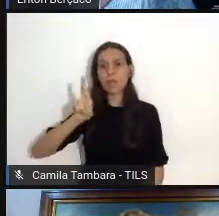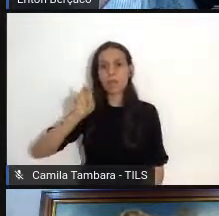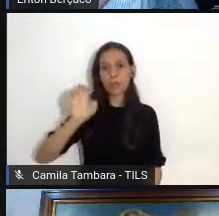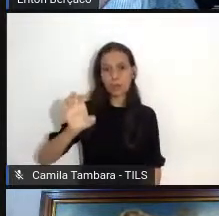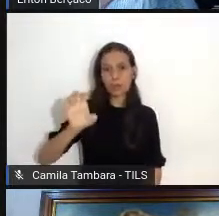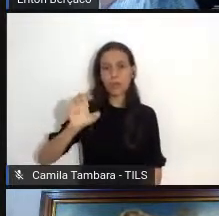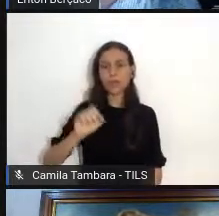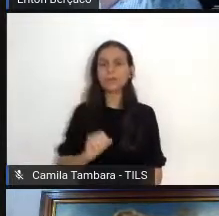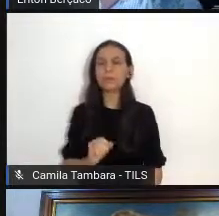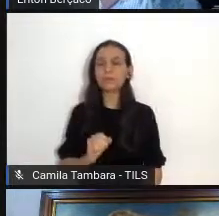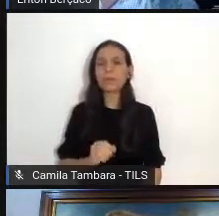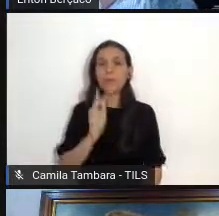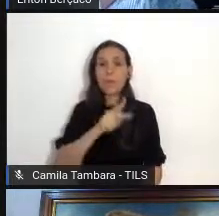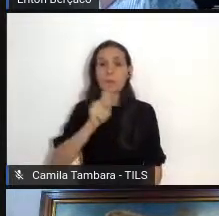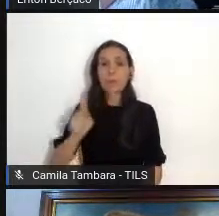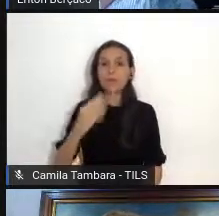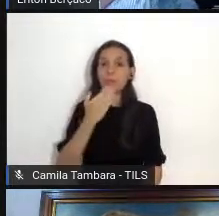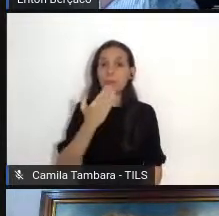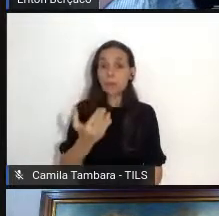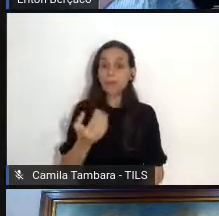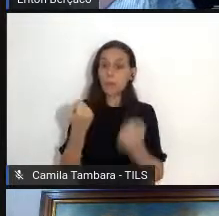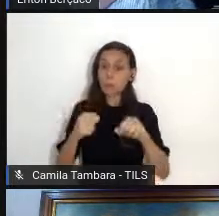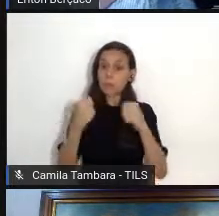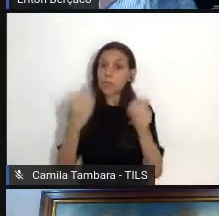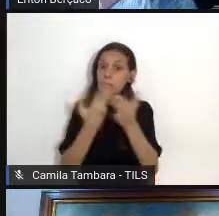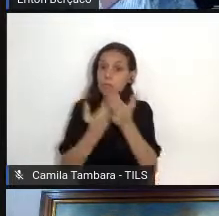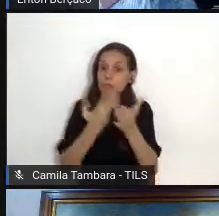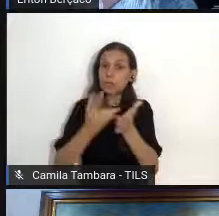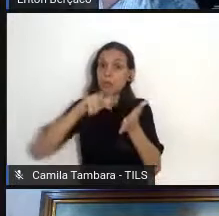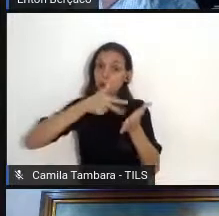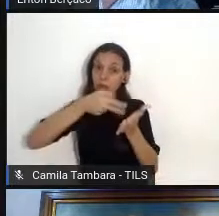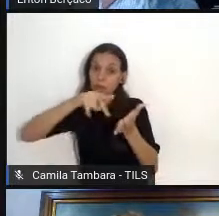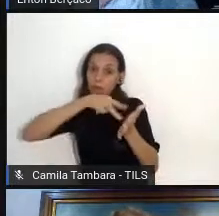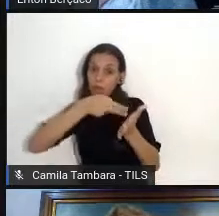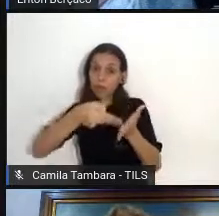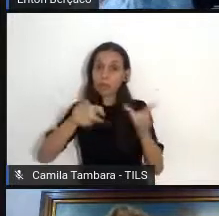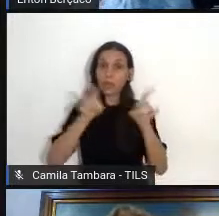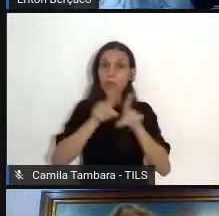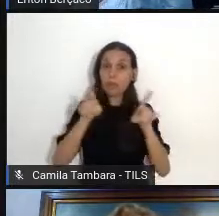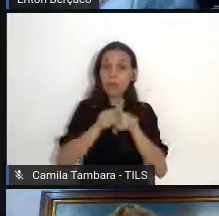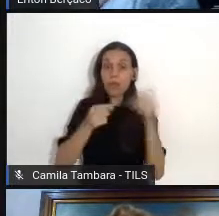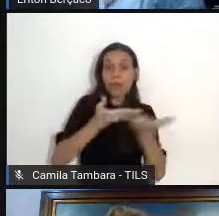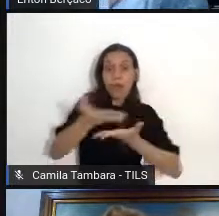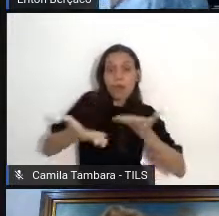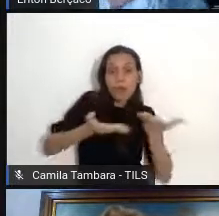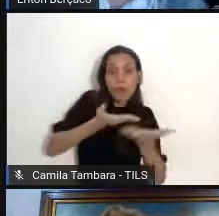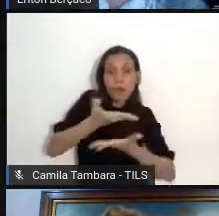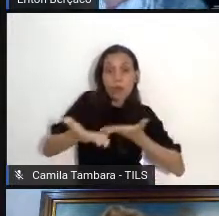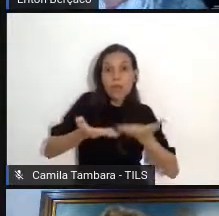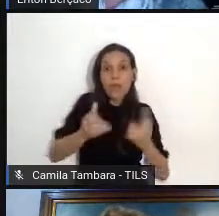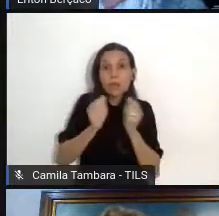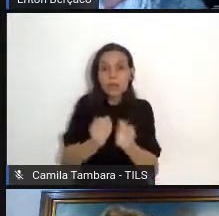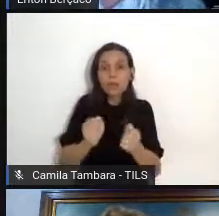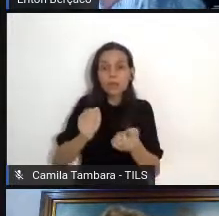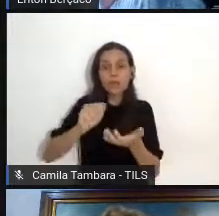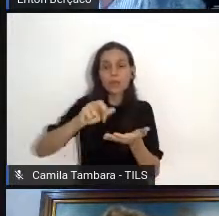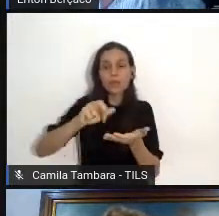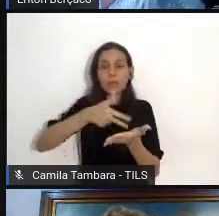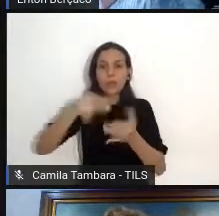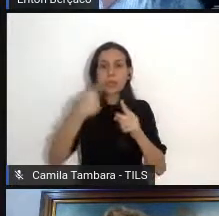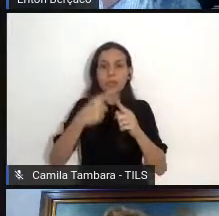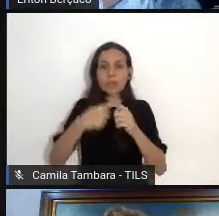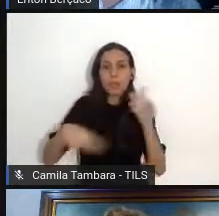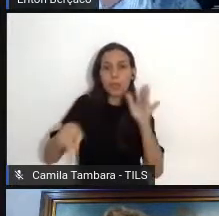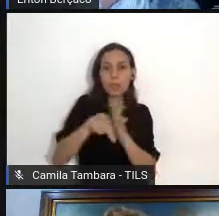eles, além de estudarem sobre a dança, qual a relação deles, né, com essa dança que é típica também nossa,